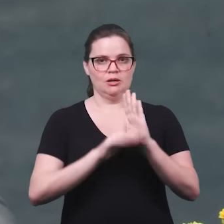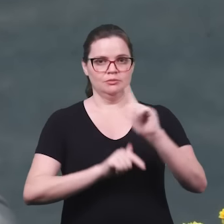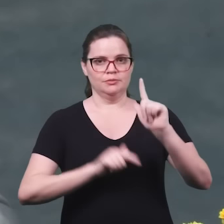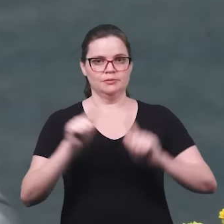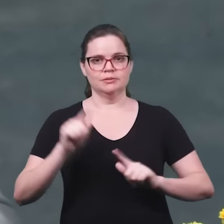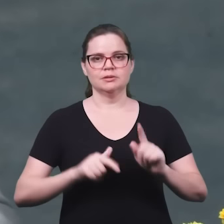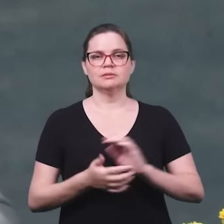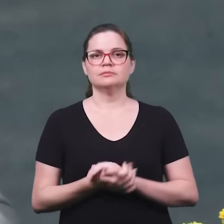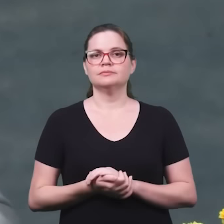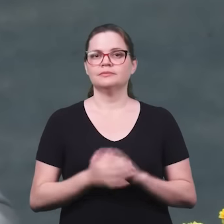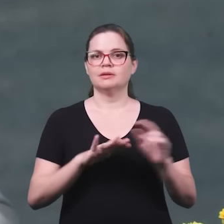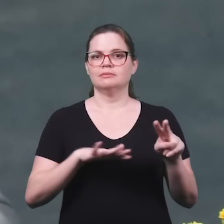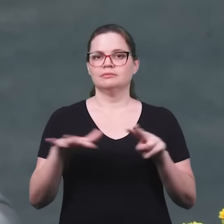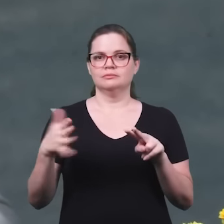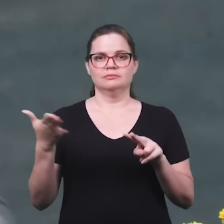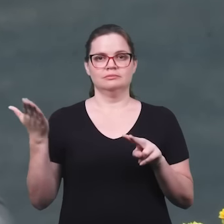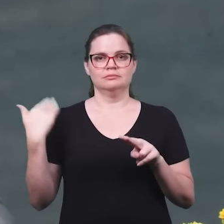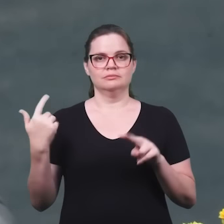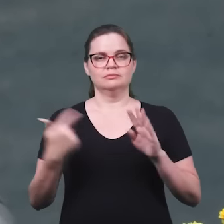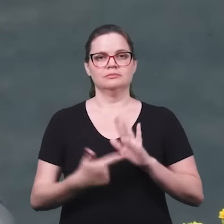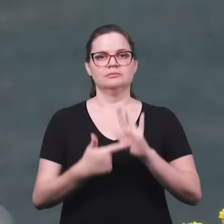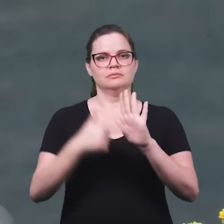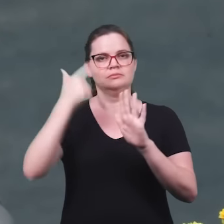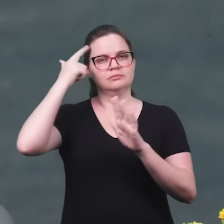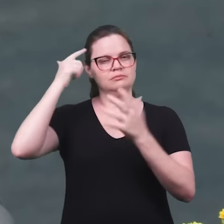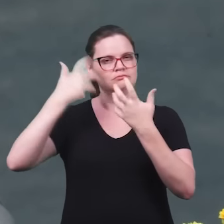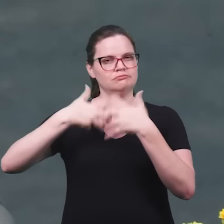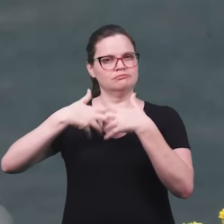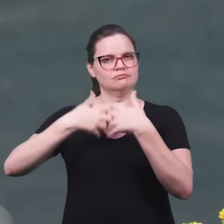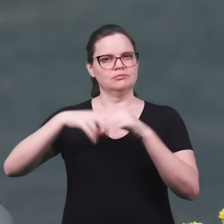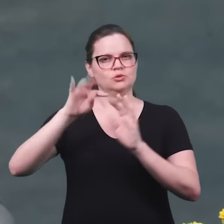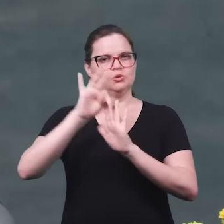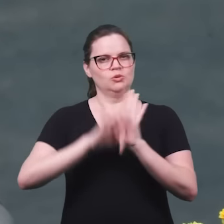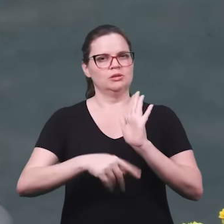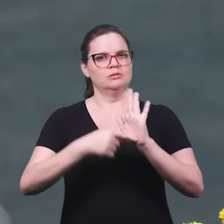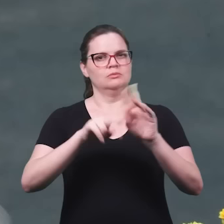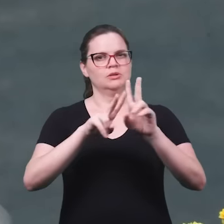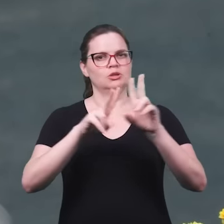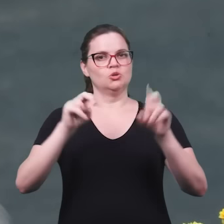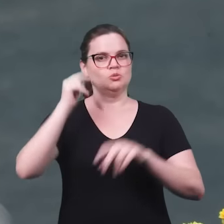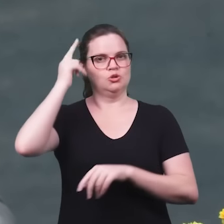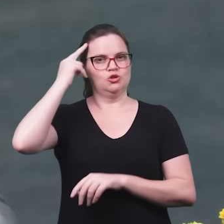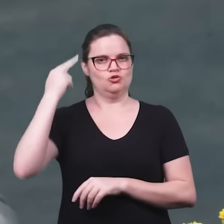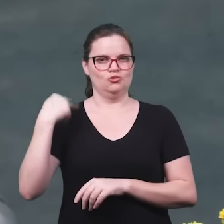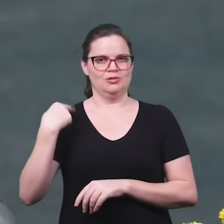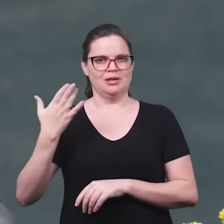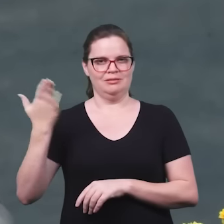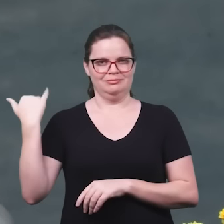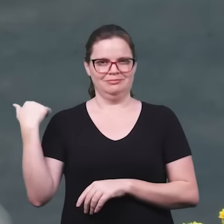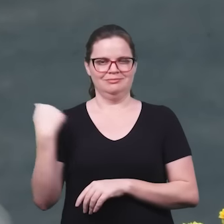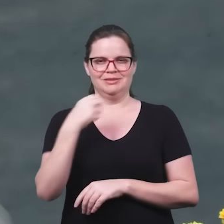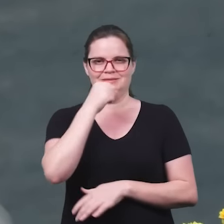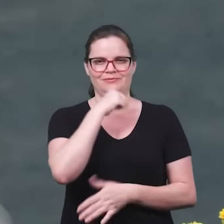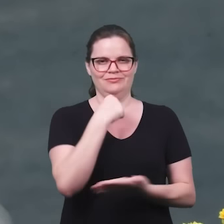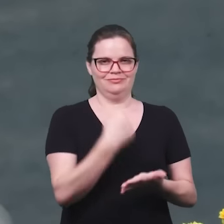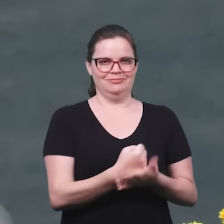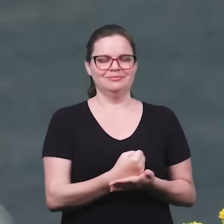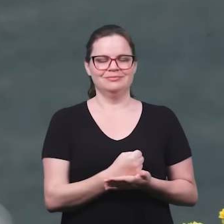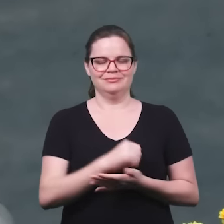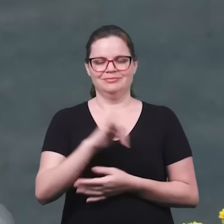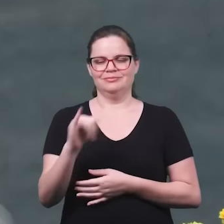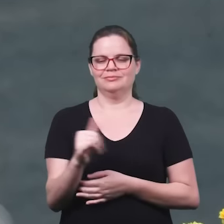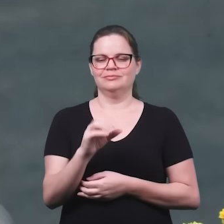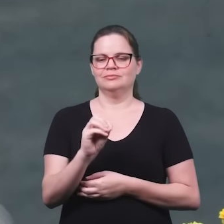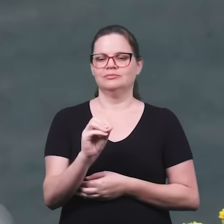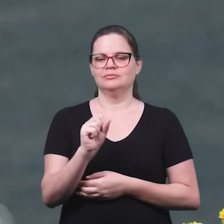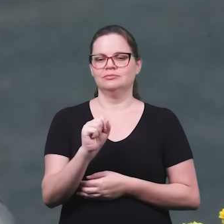programa. E na semana passada eu trouxe uma reflexão na vida de José, lá no Velho Testamento, lá no